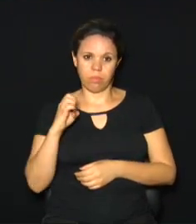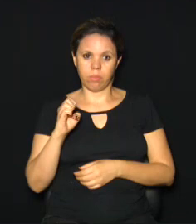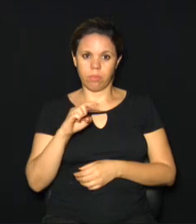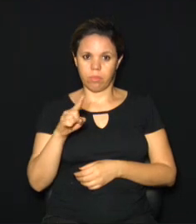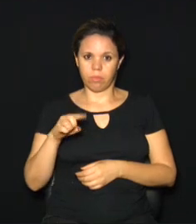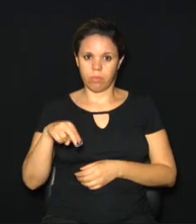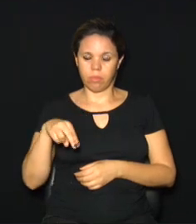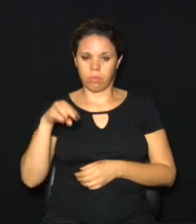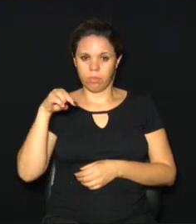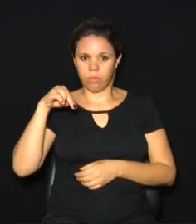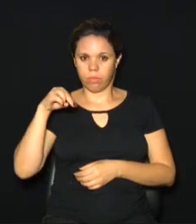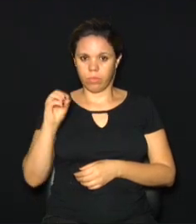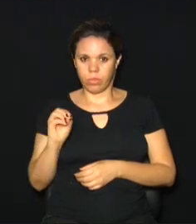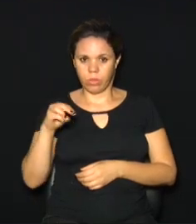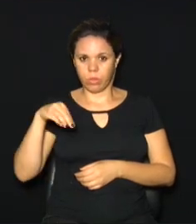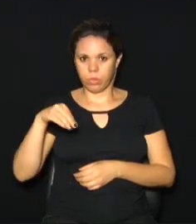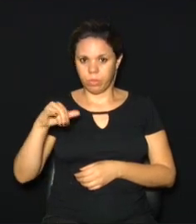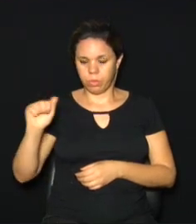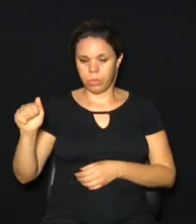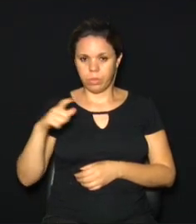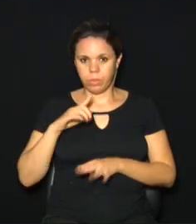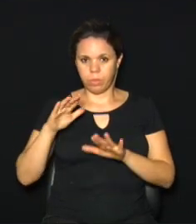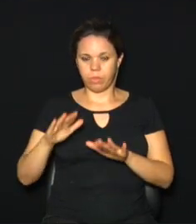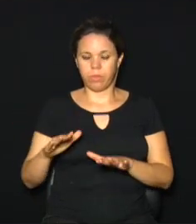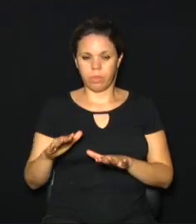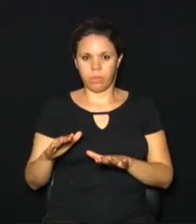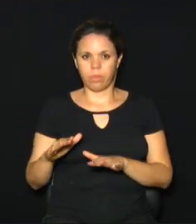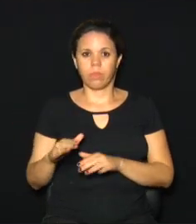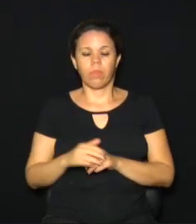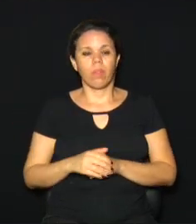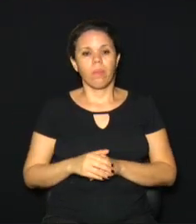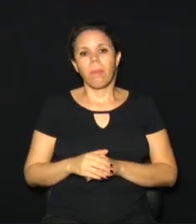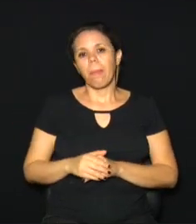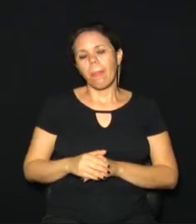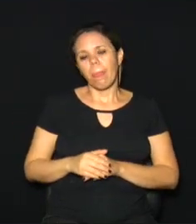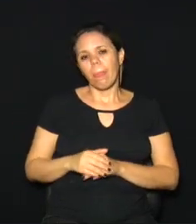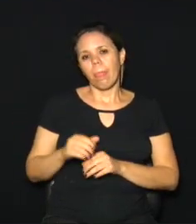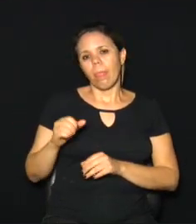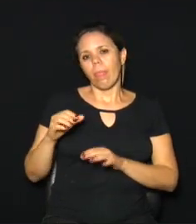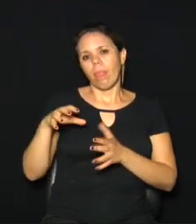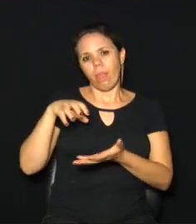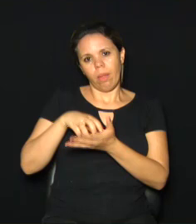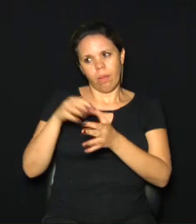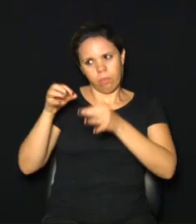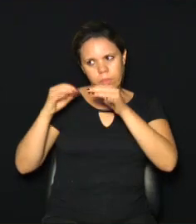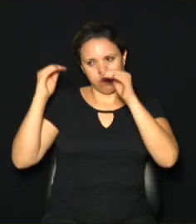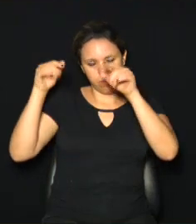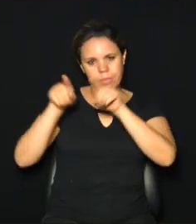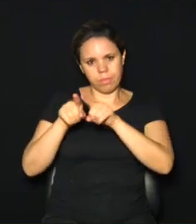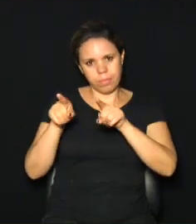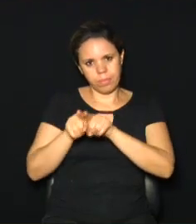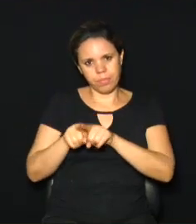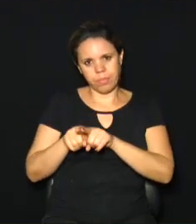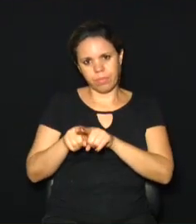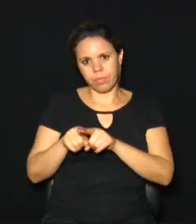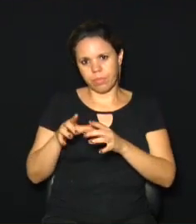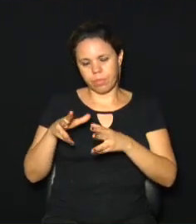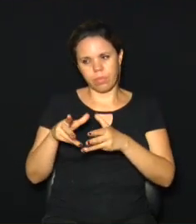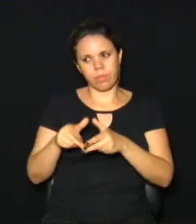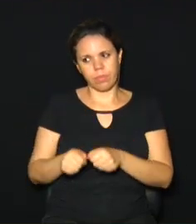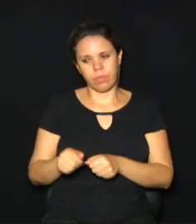Agora, o Supremo Tribunal e os tribunais superiores, eles não admitem a isonomia pura, né? Isonomia pura. Tem que ter